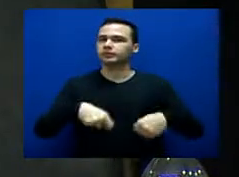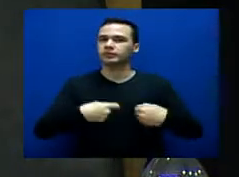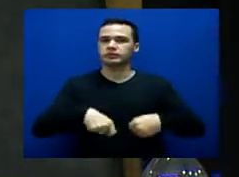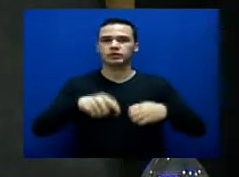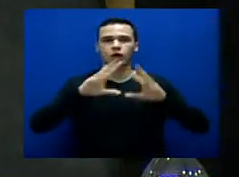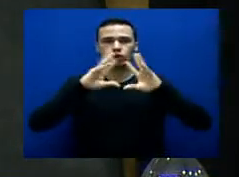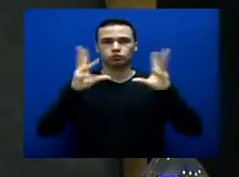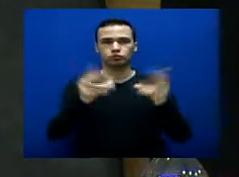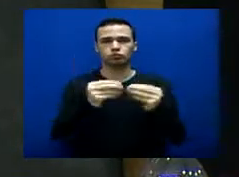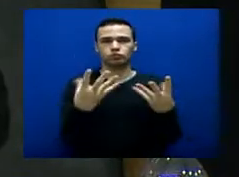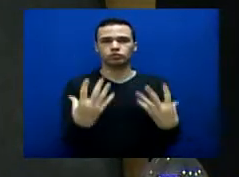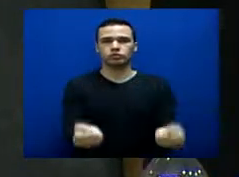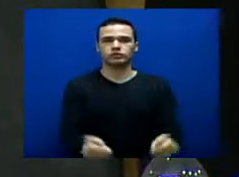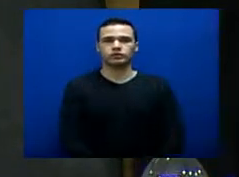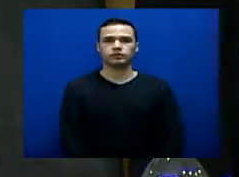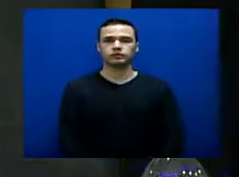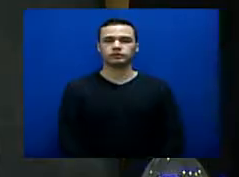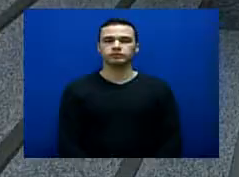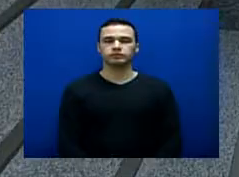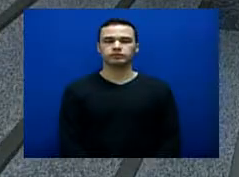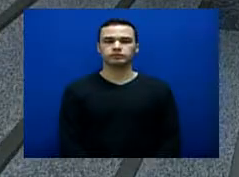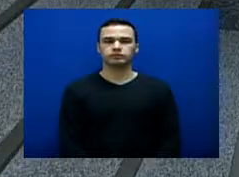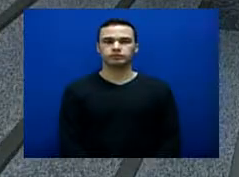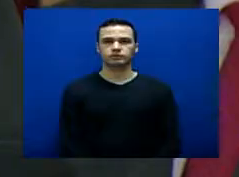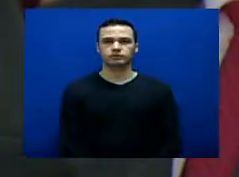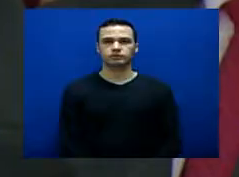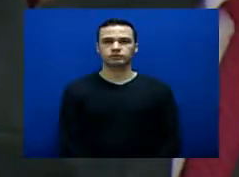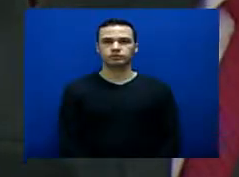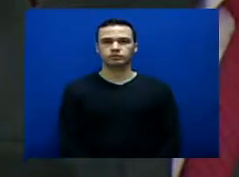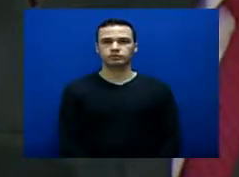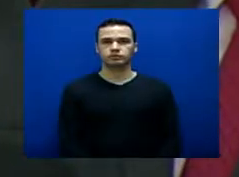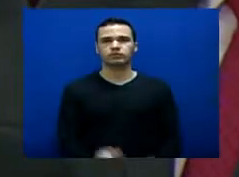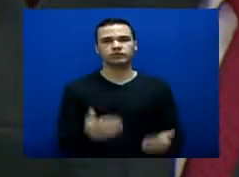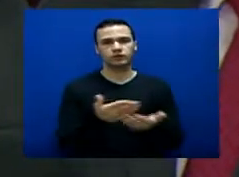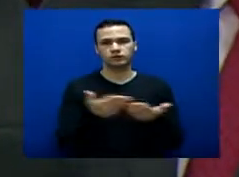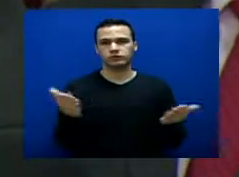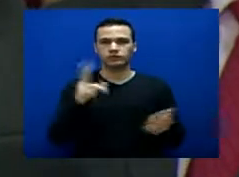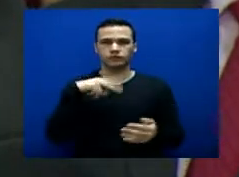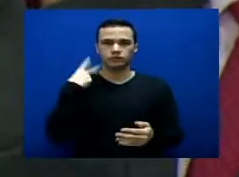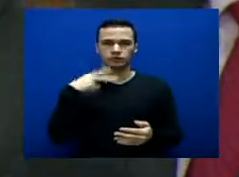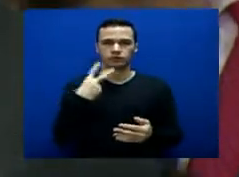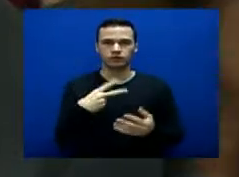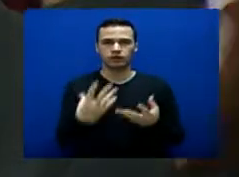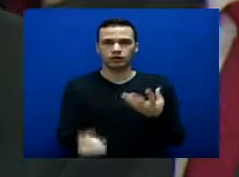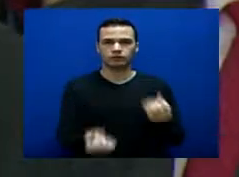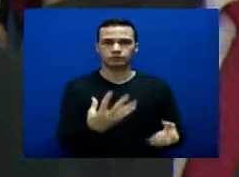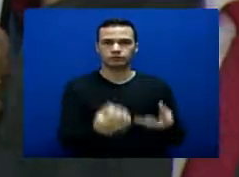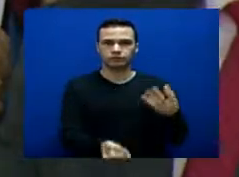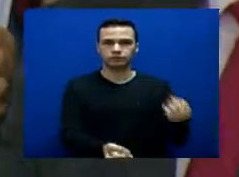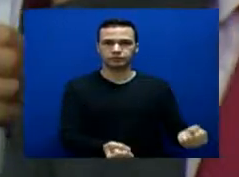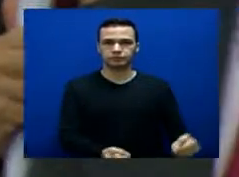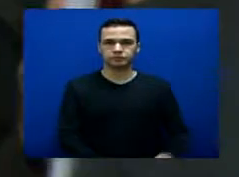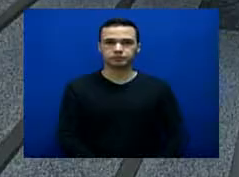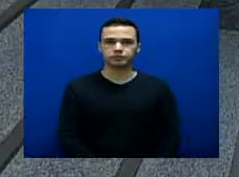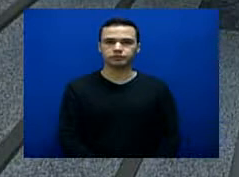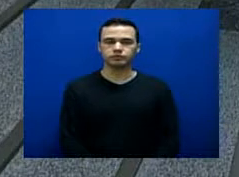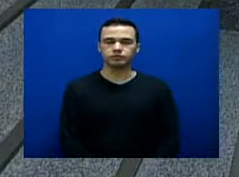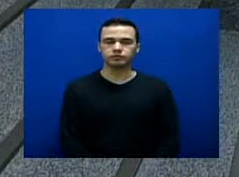membros concordem. Não, que é a primeira discussão. É só os vereadores concordarem. Senhor presidente.